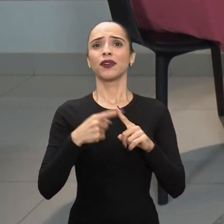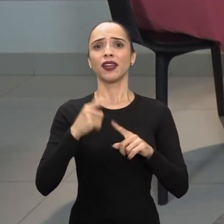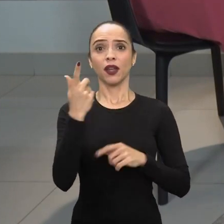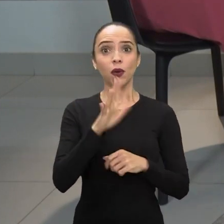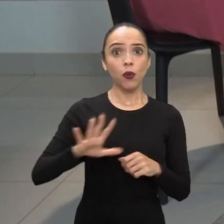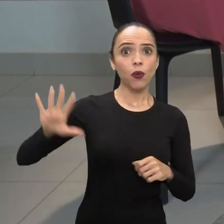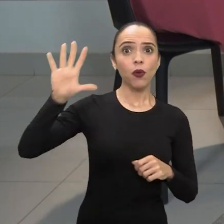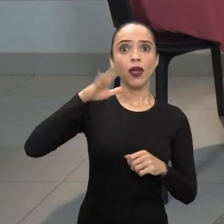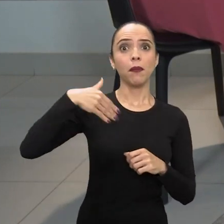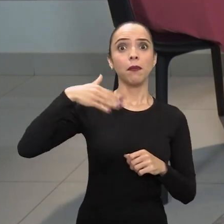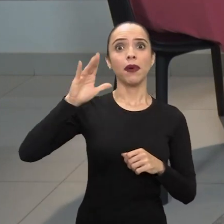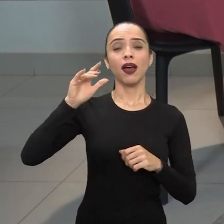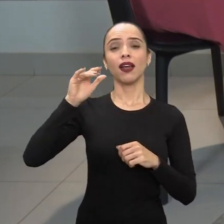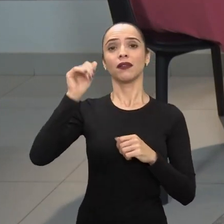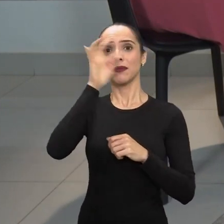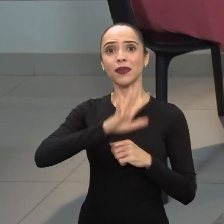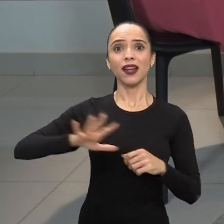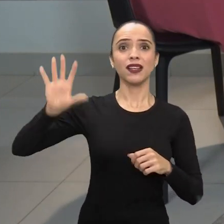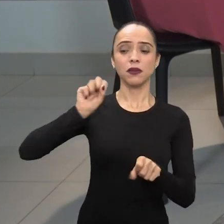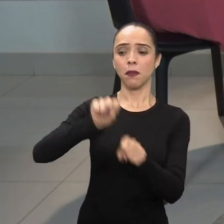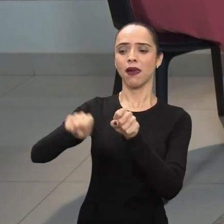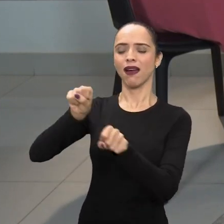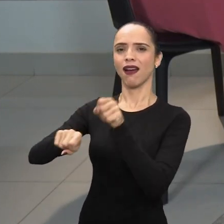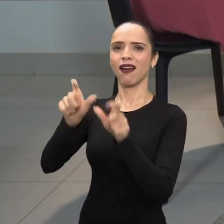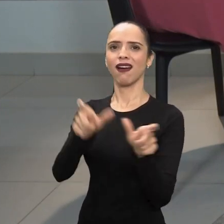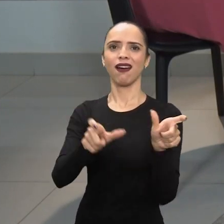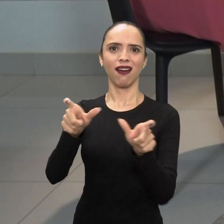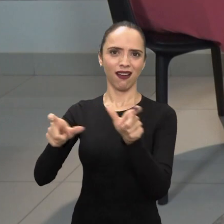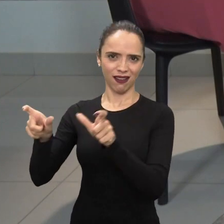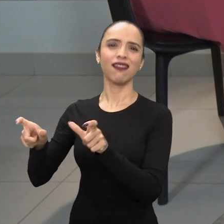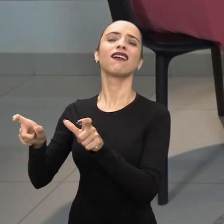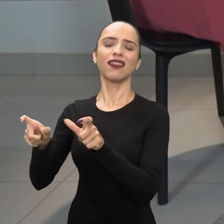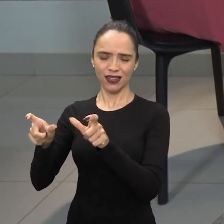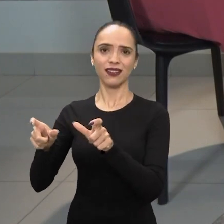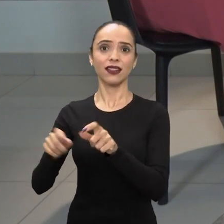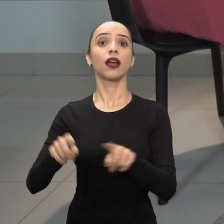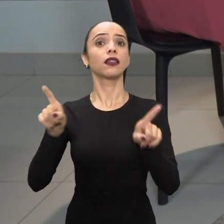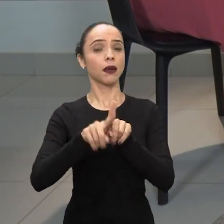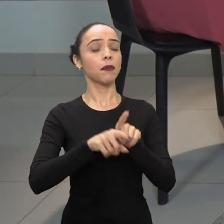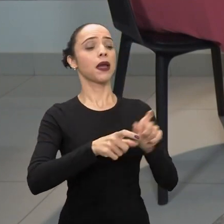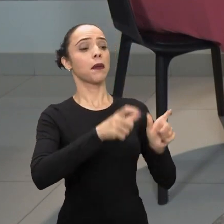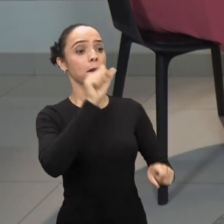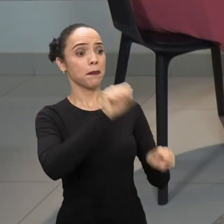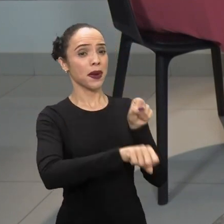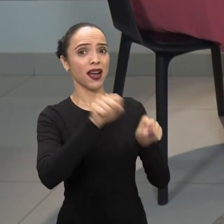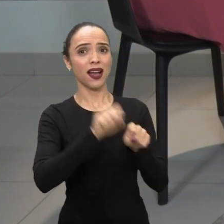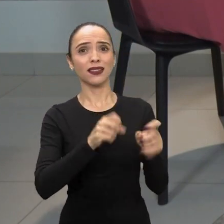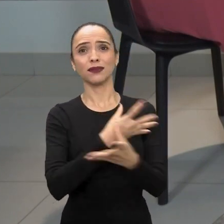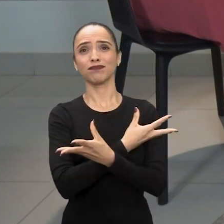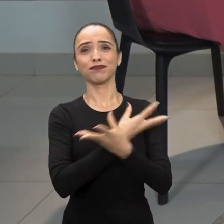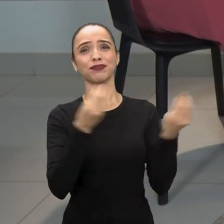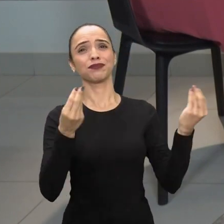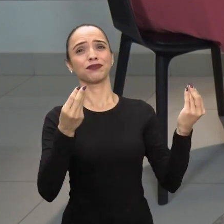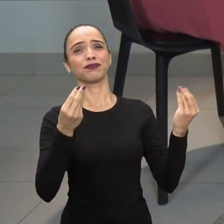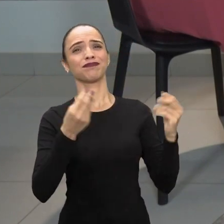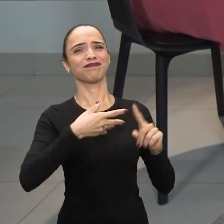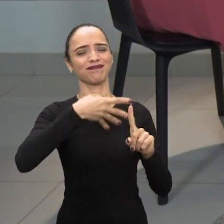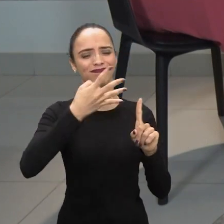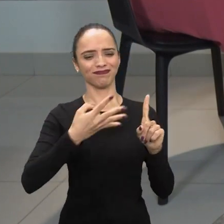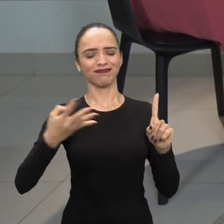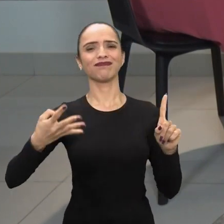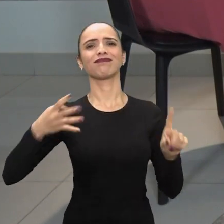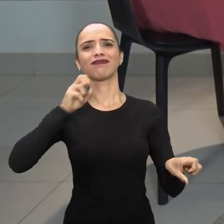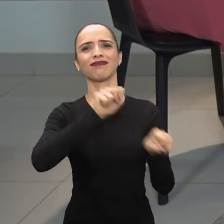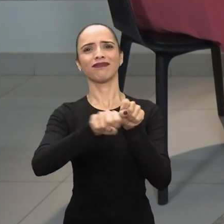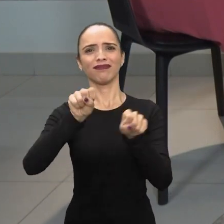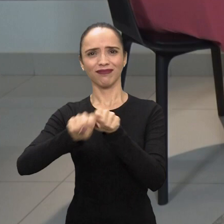estados que a polícia mais mata em nome do combate à lei e em Goiás também é um dos estados que mais matam a população lgbtqia mais tem